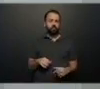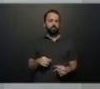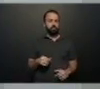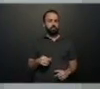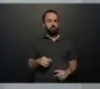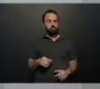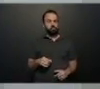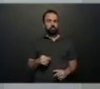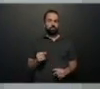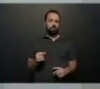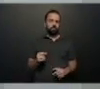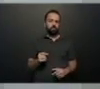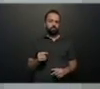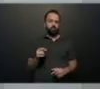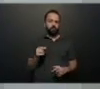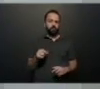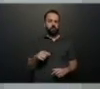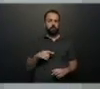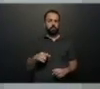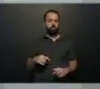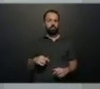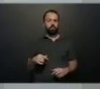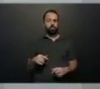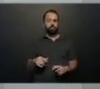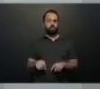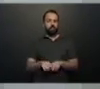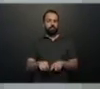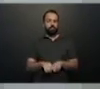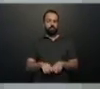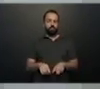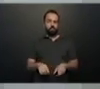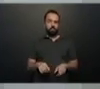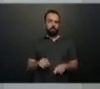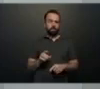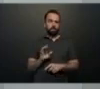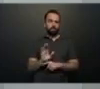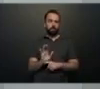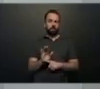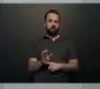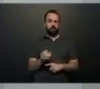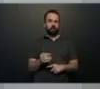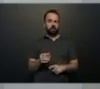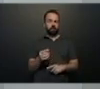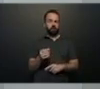várias oportunidades de emprego. O aço, ele está